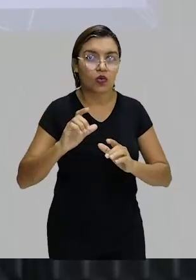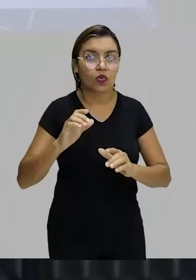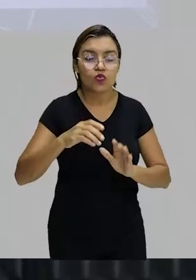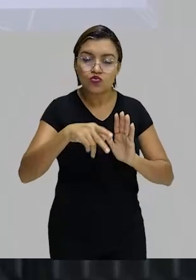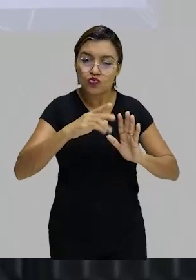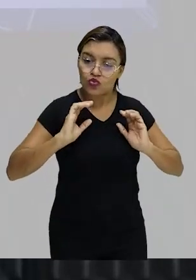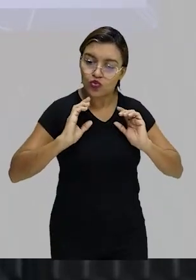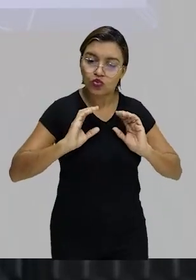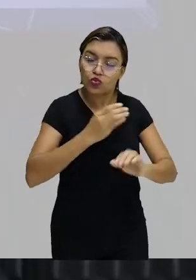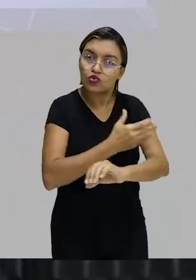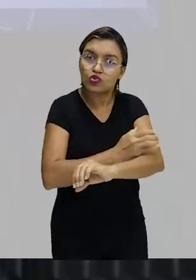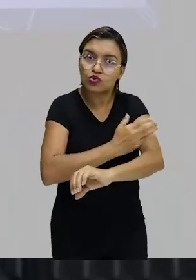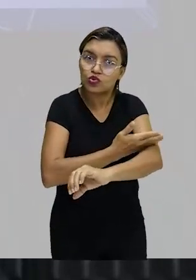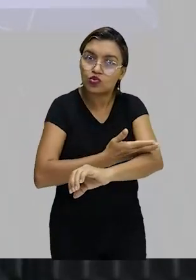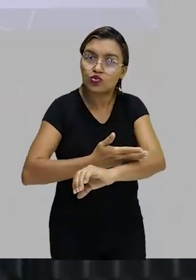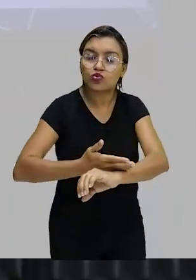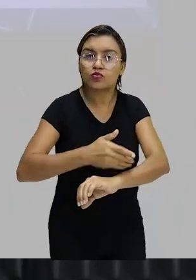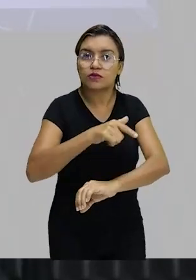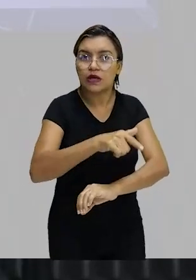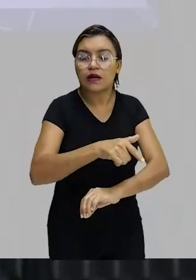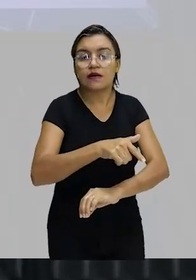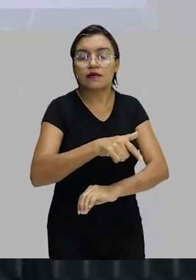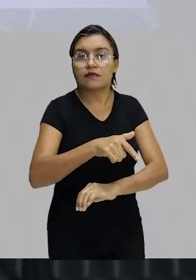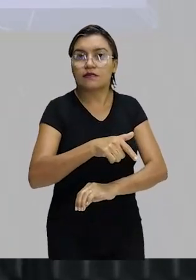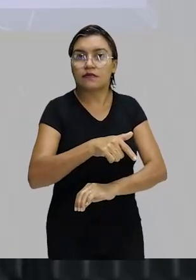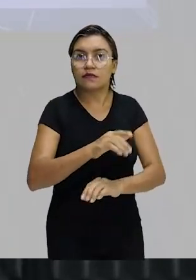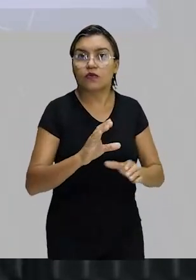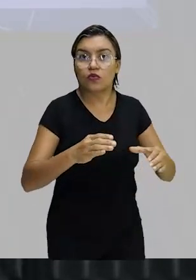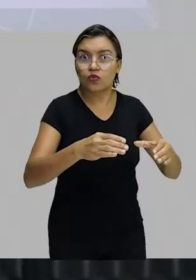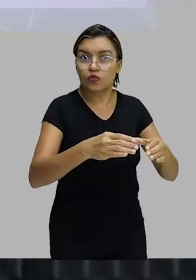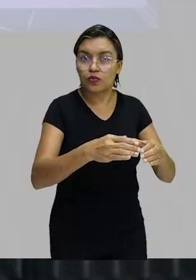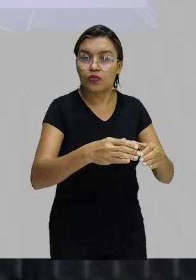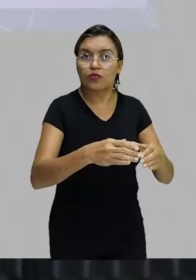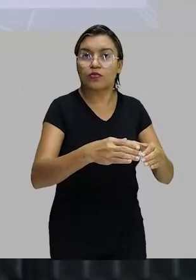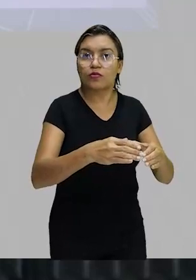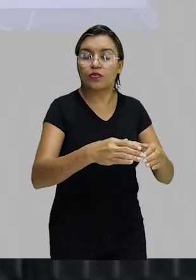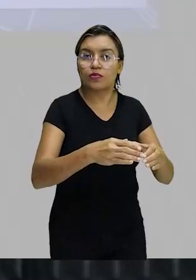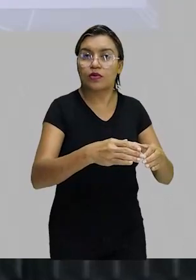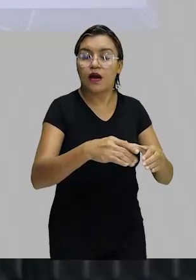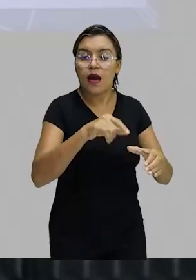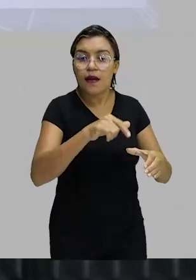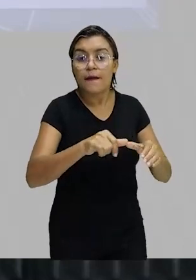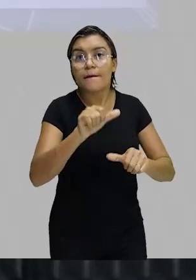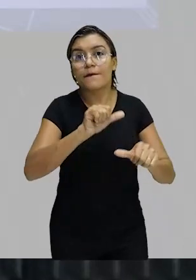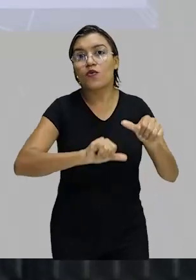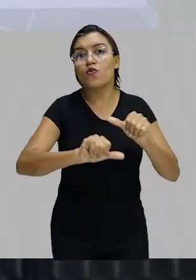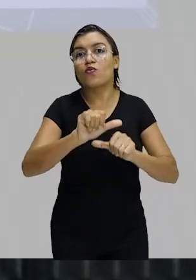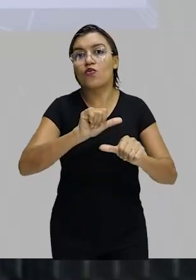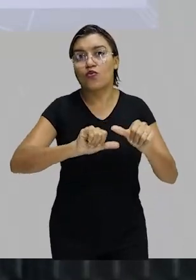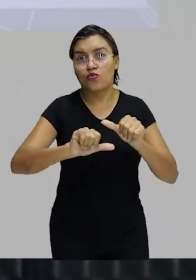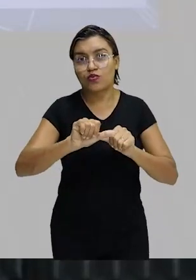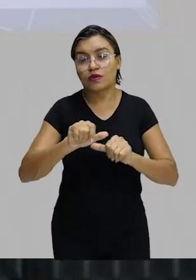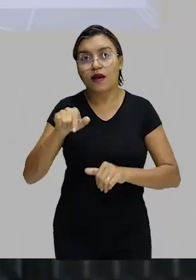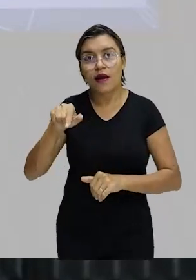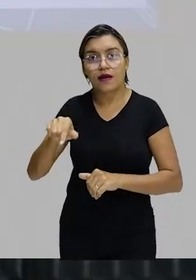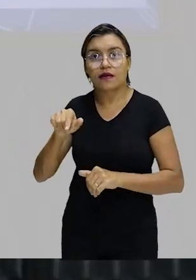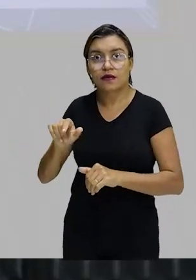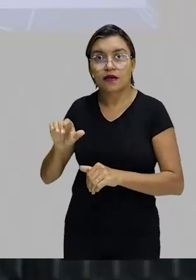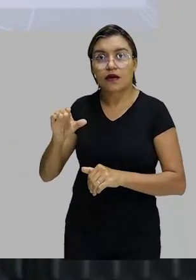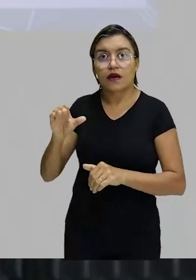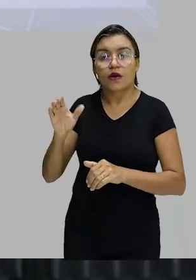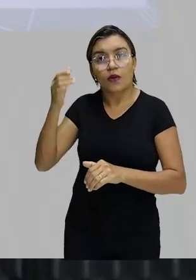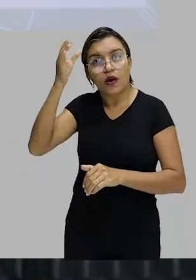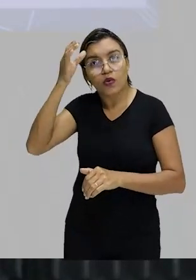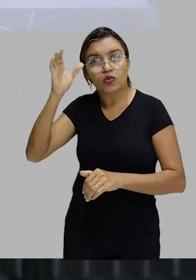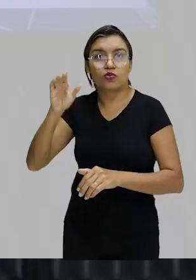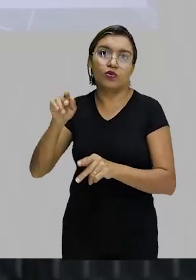costume que aquele povo tinha, aquele hábito, ser substituído por um outro hábito que é disseminado por essa cultura popular, e ele passa a ser